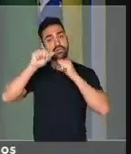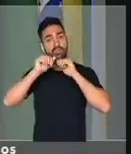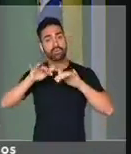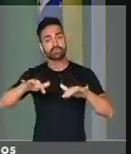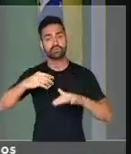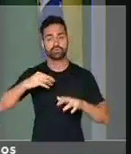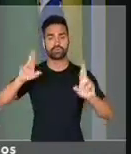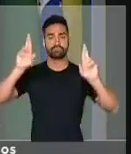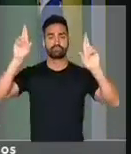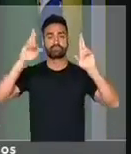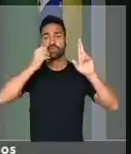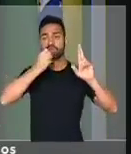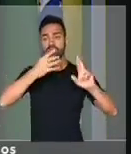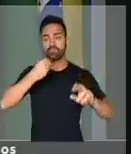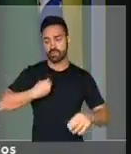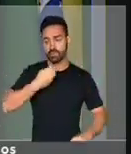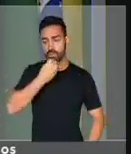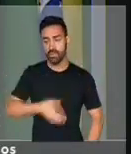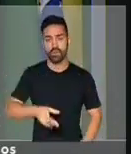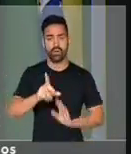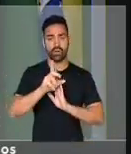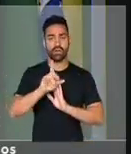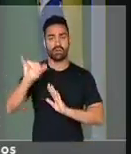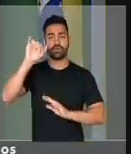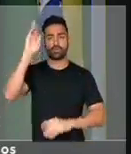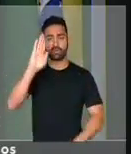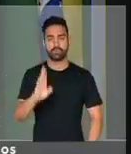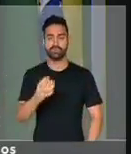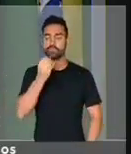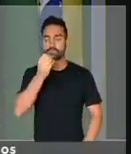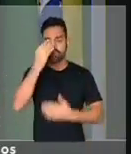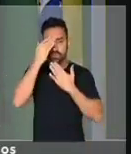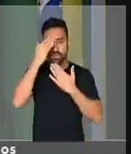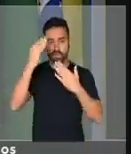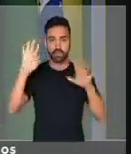abençoe, vida longa para as boas leis desse país, né? Muito obrigado pela atenção.